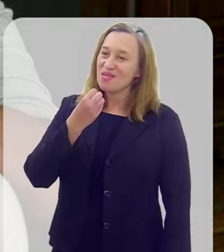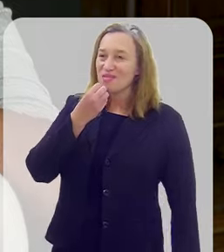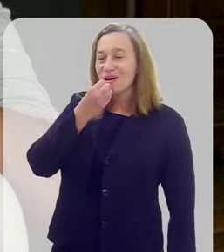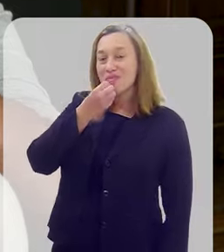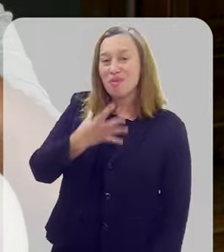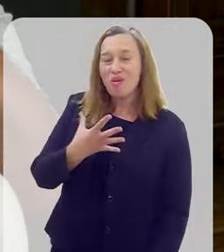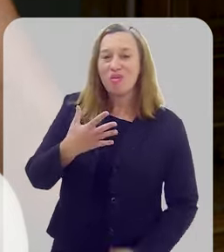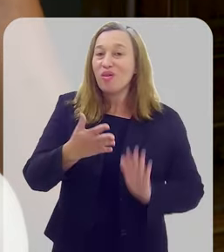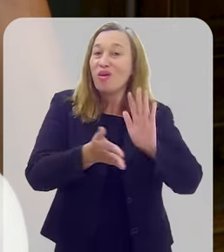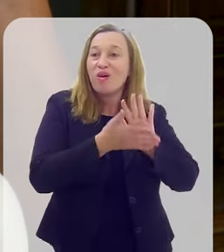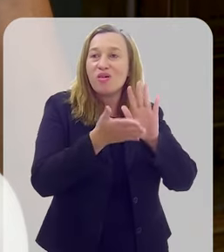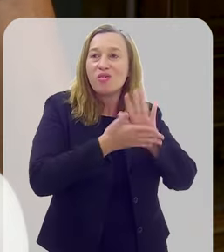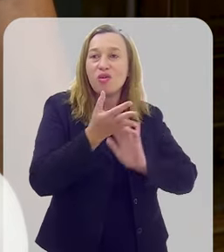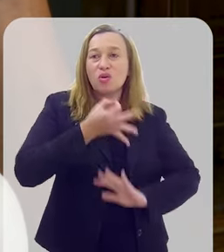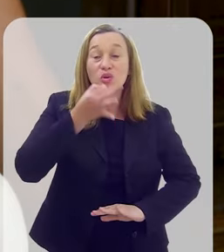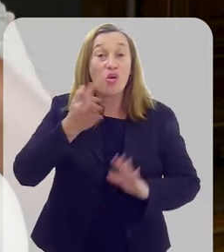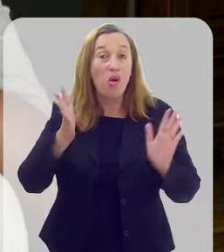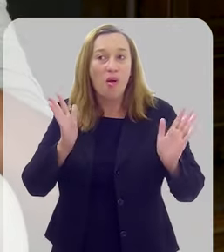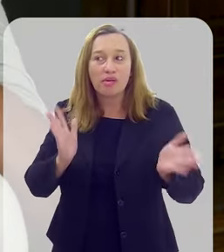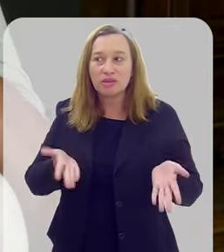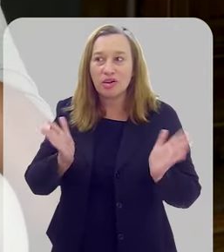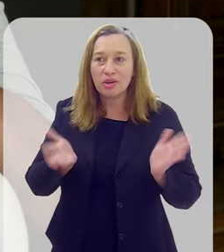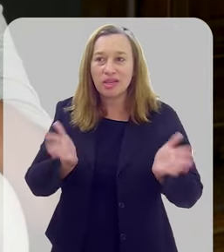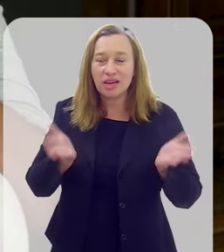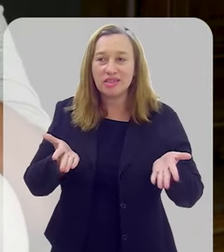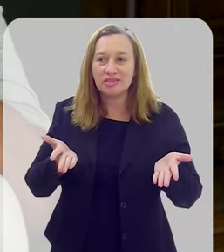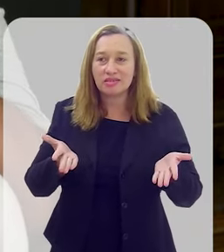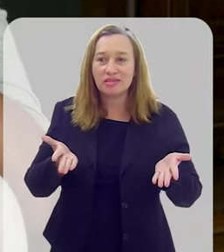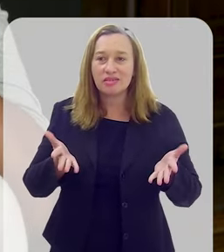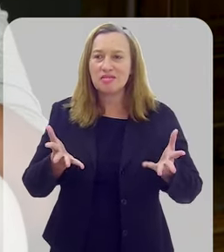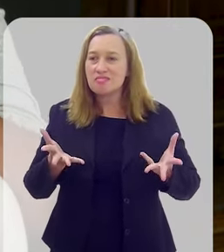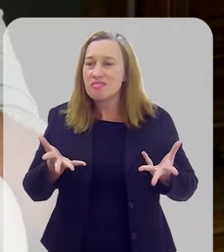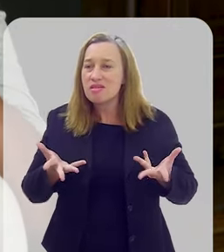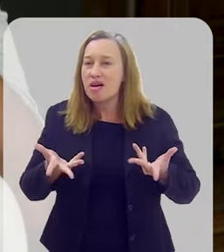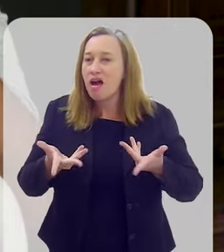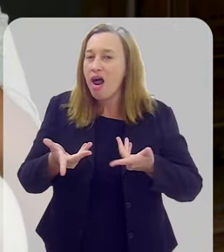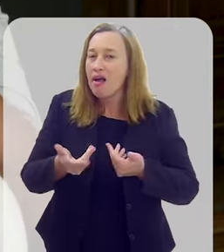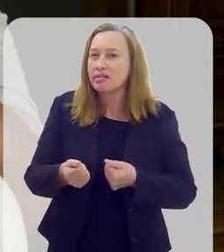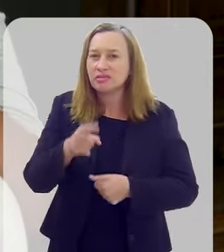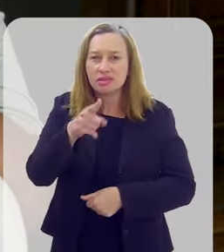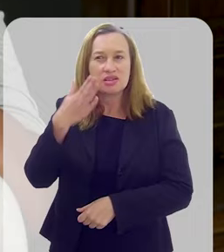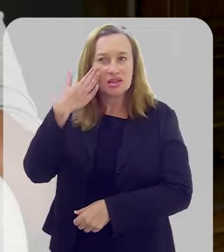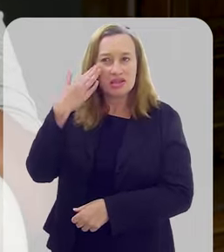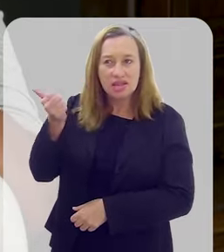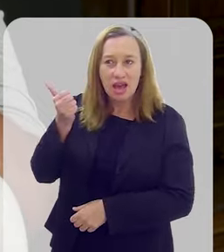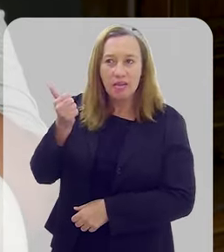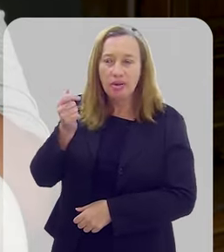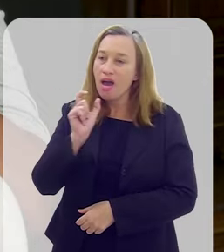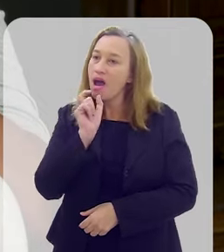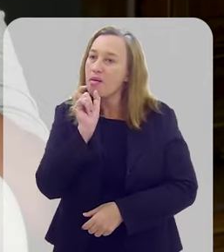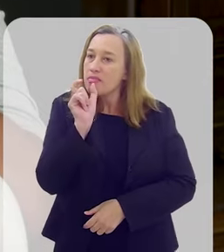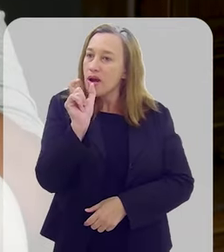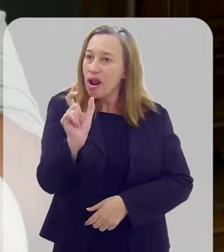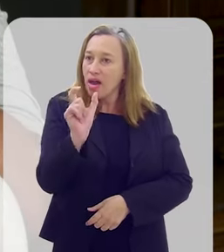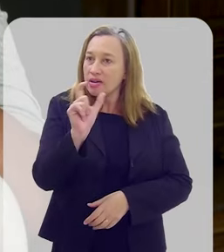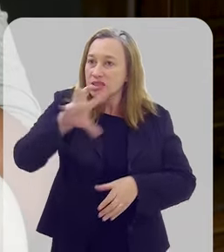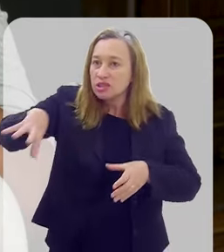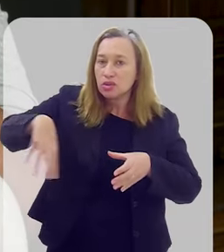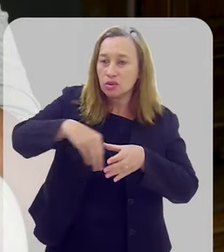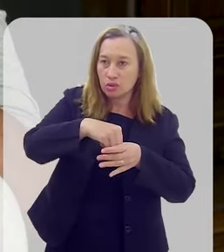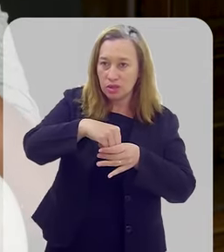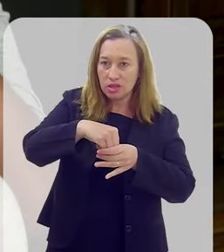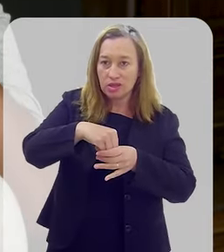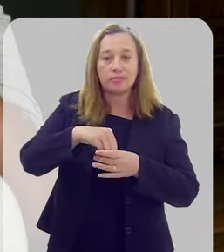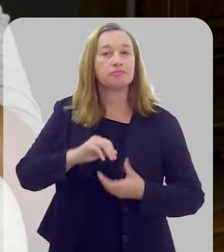Eta mundo bom é o louvor som e hoje o programa Lou som está entre famílias Você sabe qual é a palavra que tá